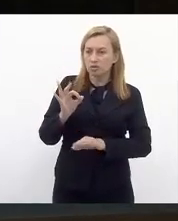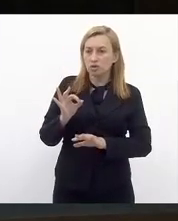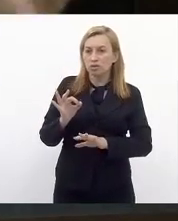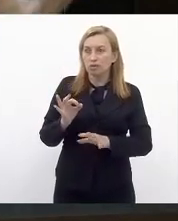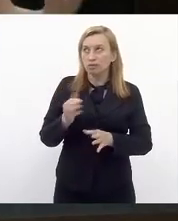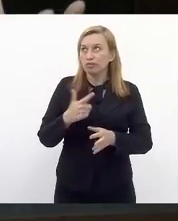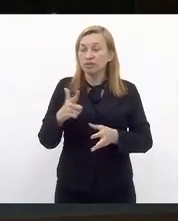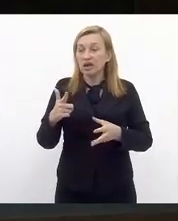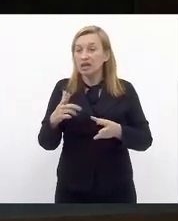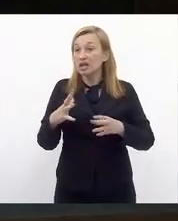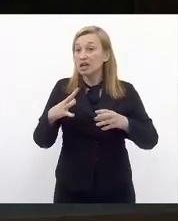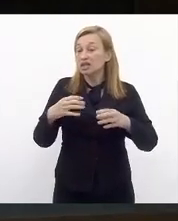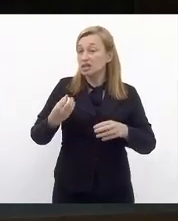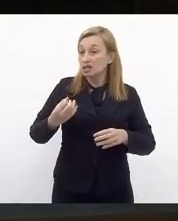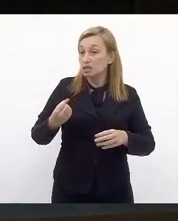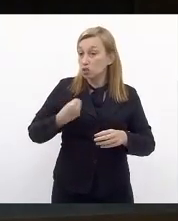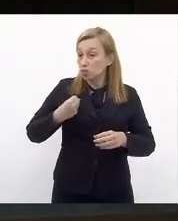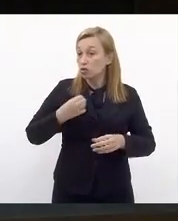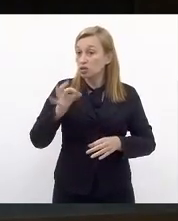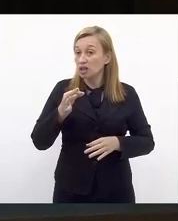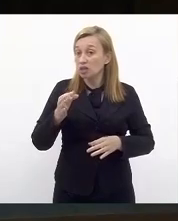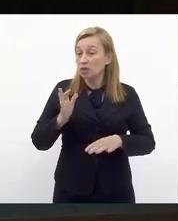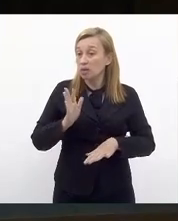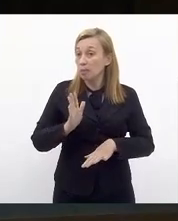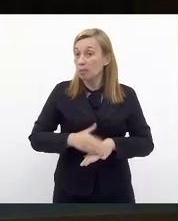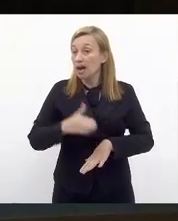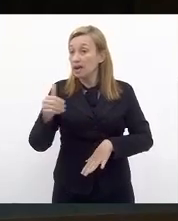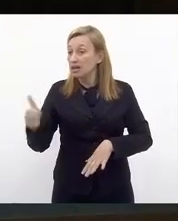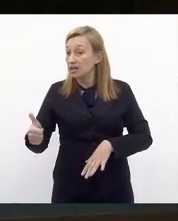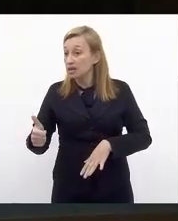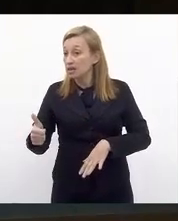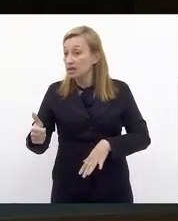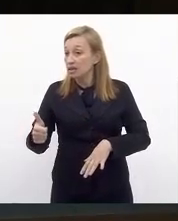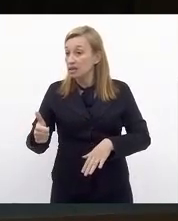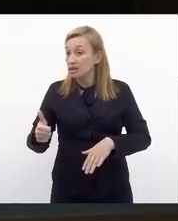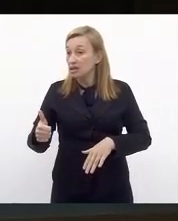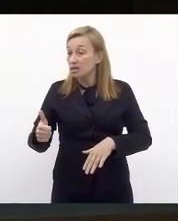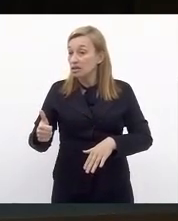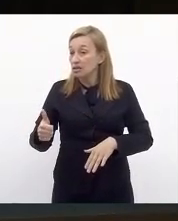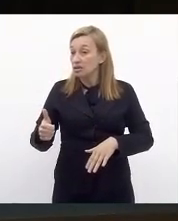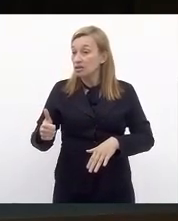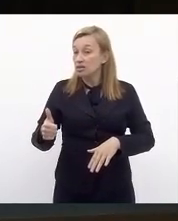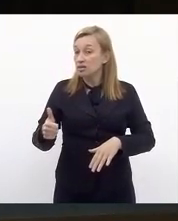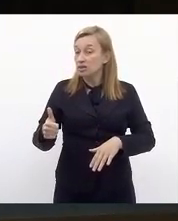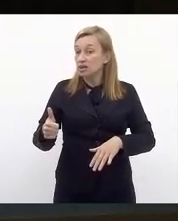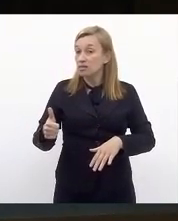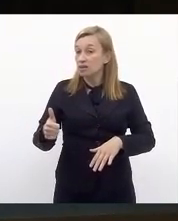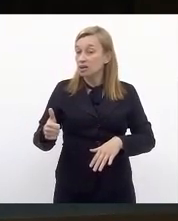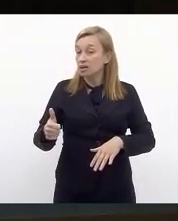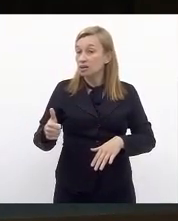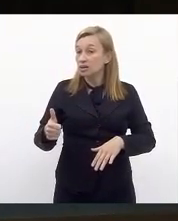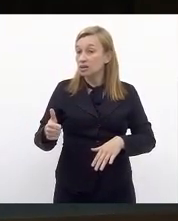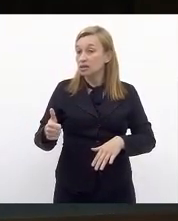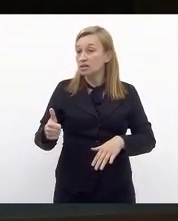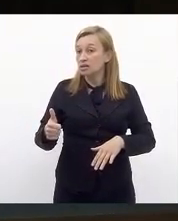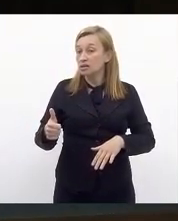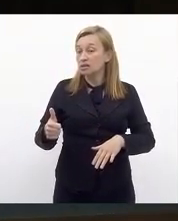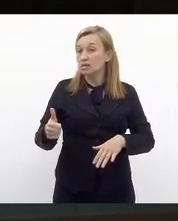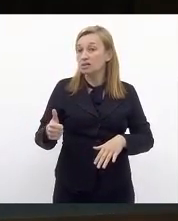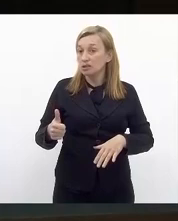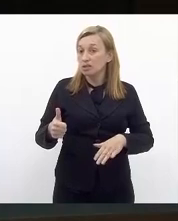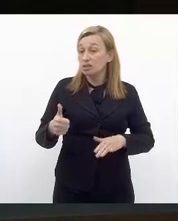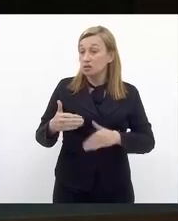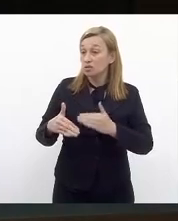ter se dado o que é mais atrativo as duas figuras elas estão postas por servidor